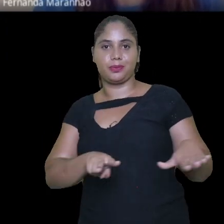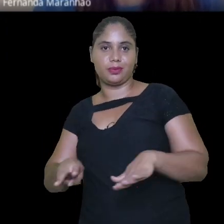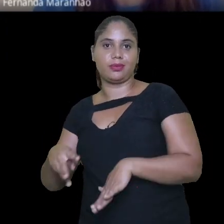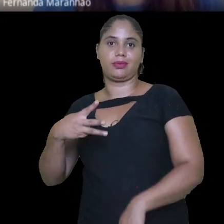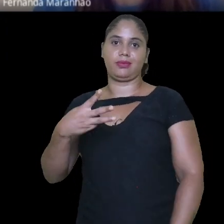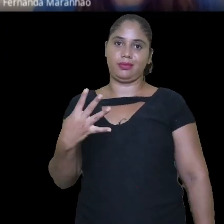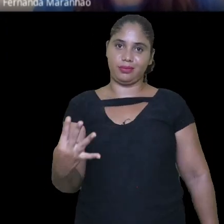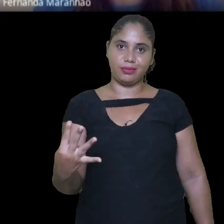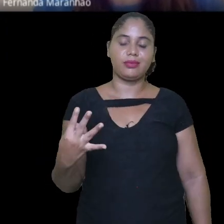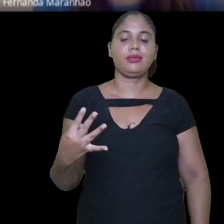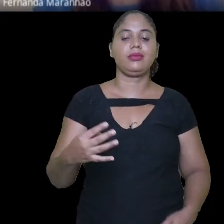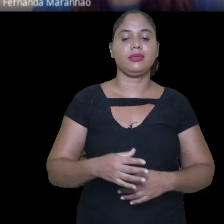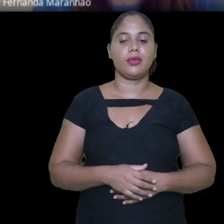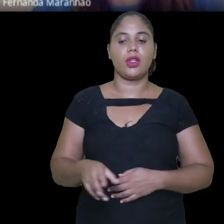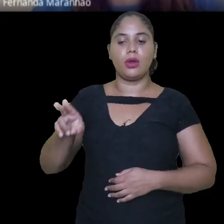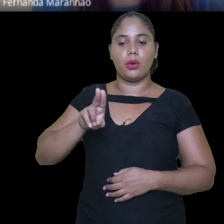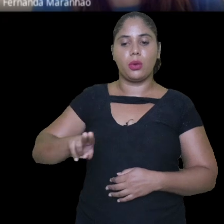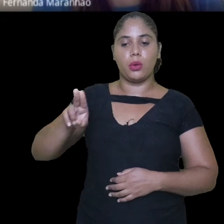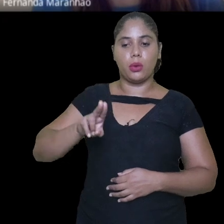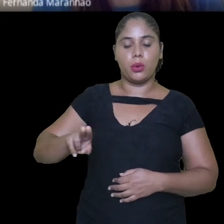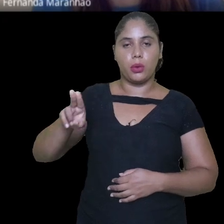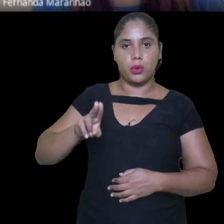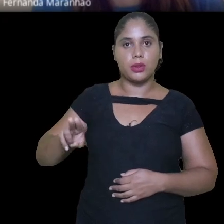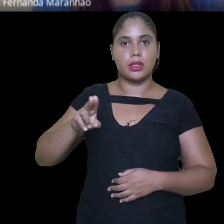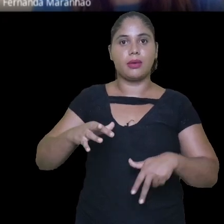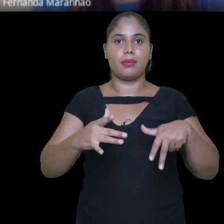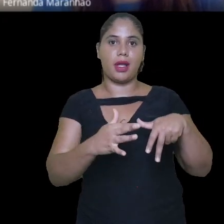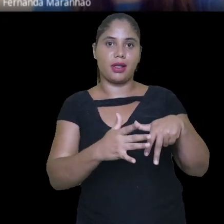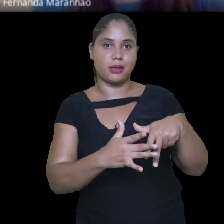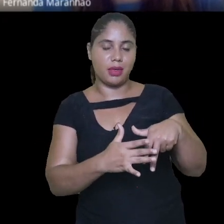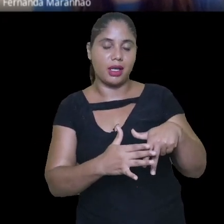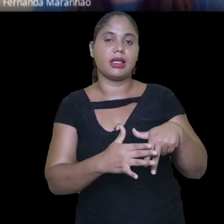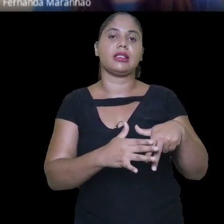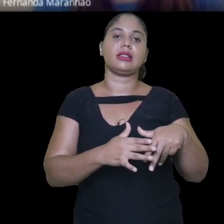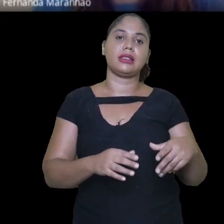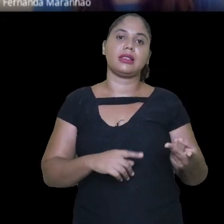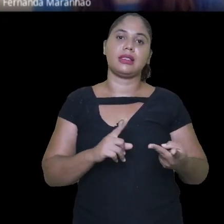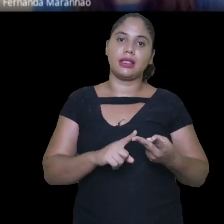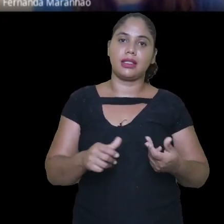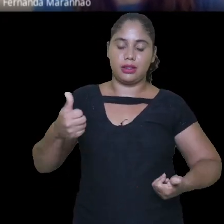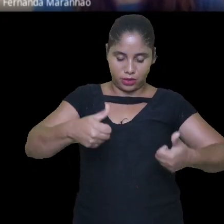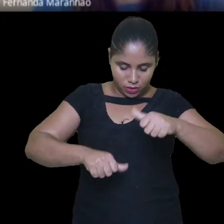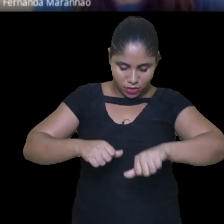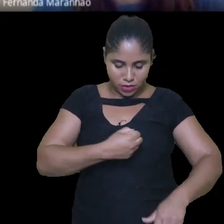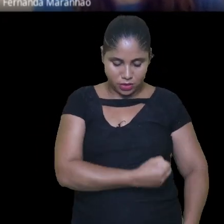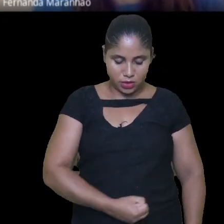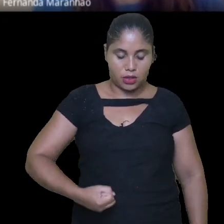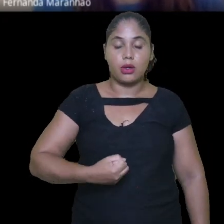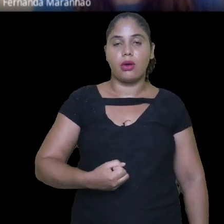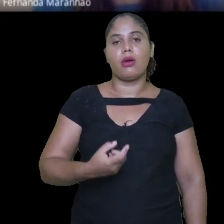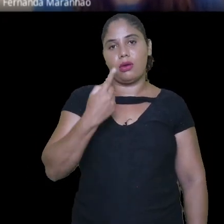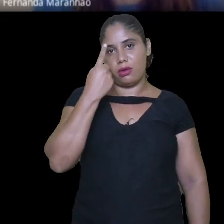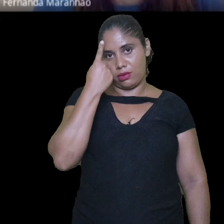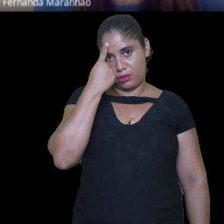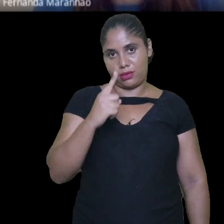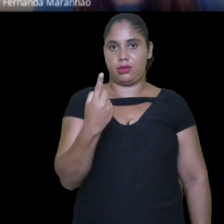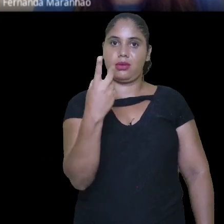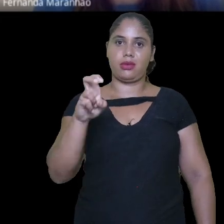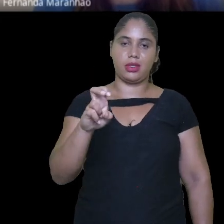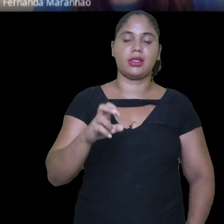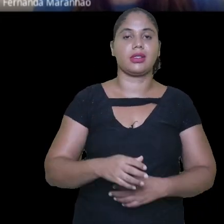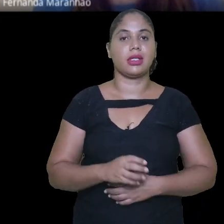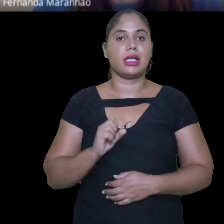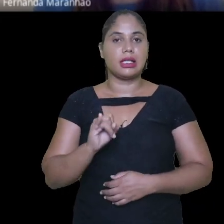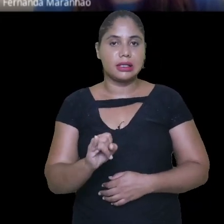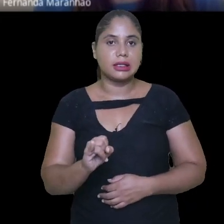dose já comentada, reavaliação ultrassonográfica dentro de 15 dias. Se o primeiro exame dessa paciente mostra um colo menor do que 10 milímetros,